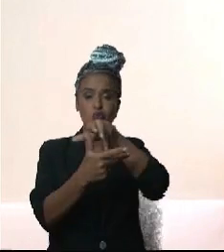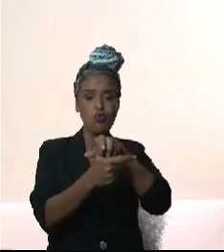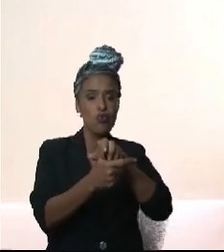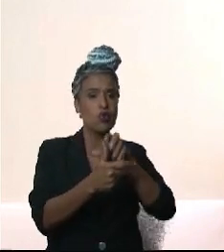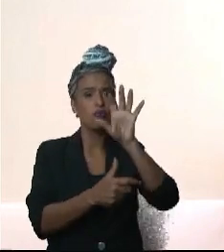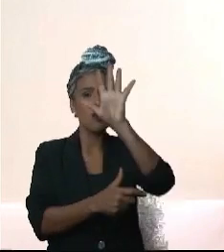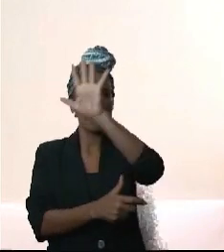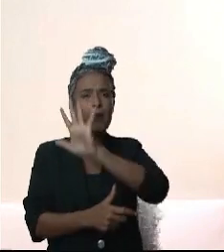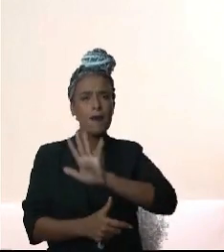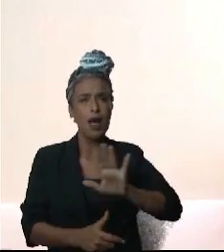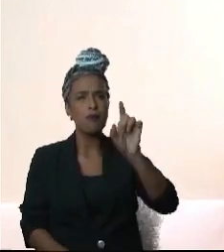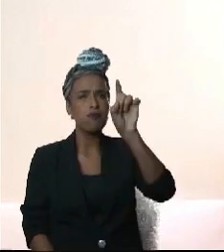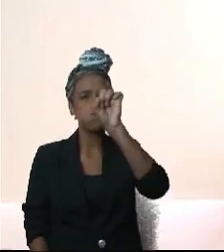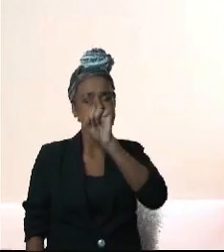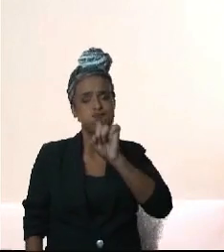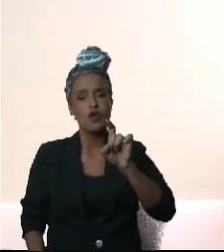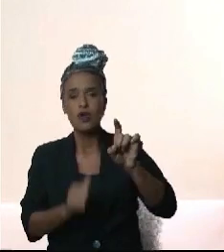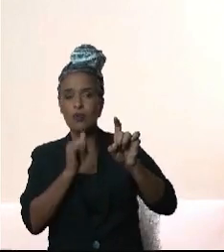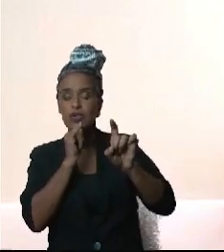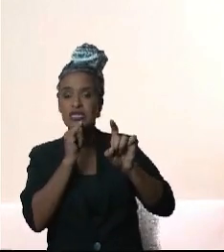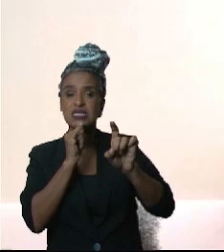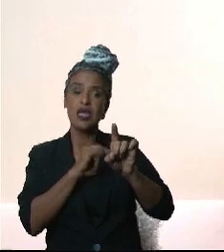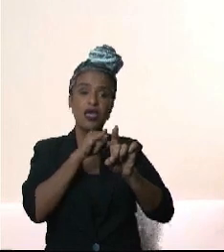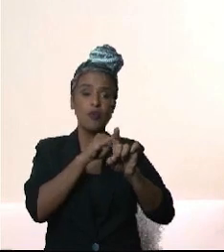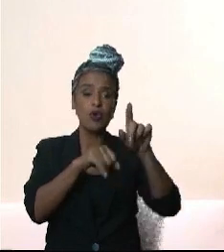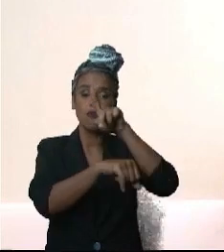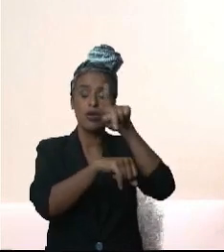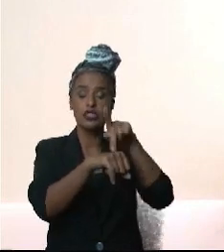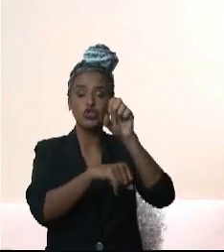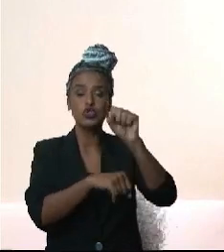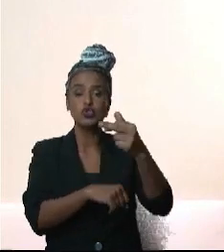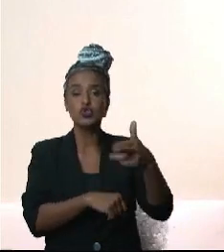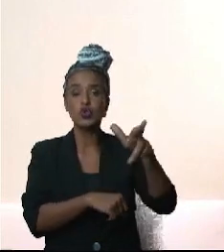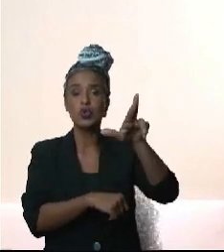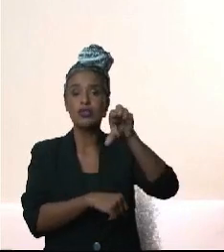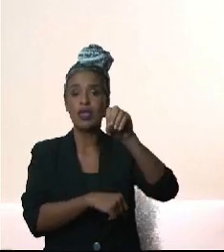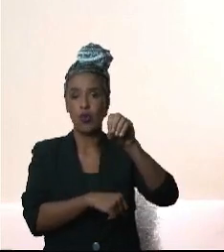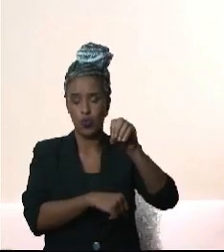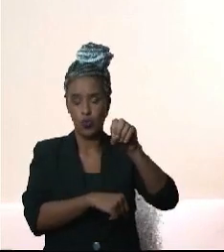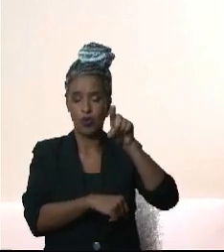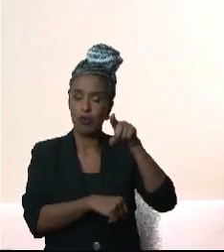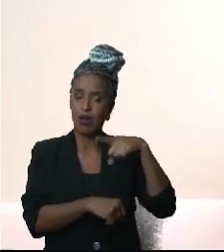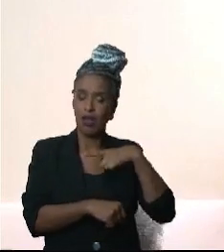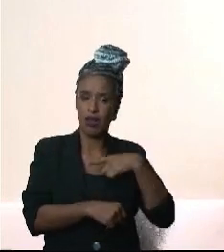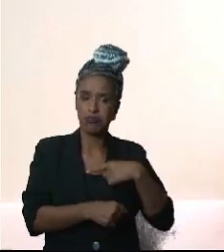Por exemplo, nós temos o exemplo do Sudão, onde nos últimos dias